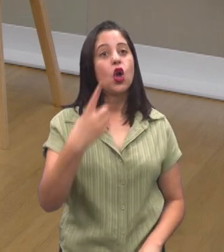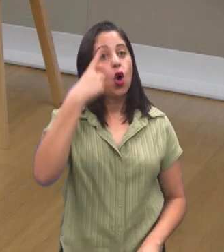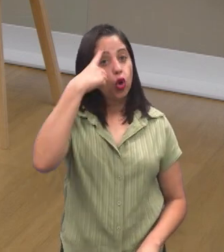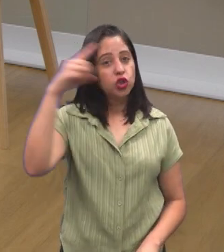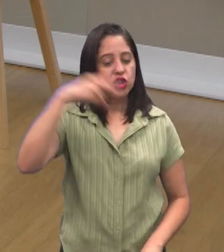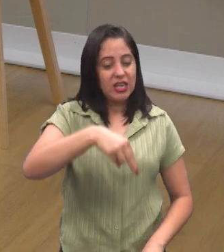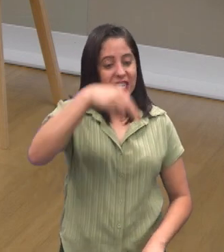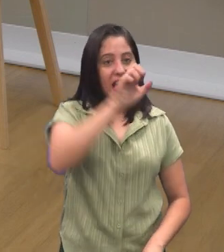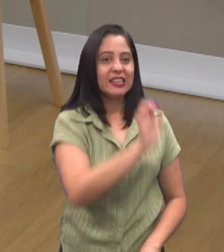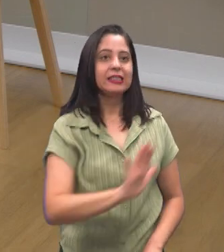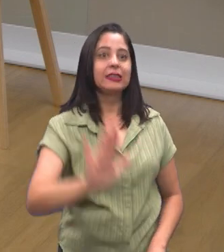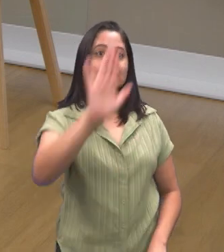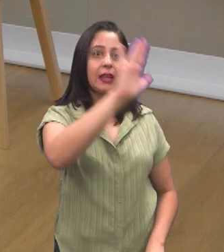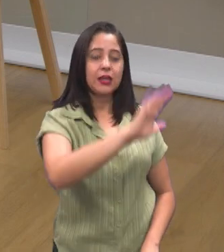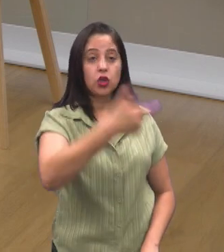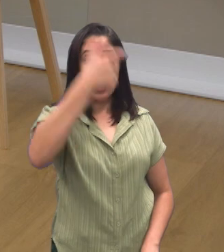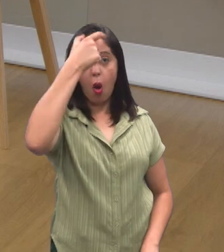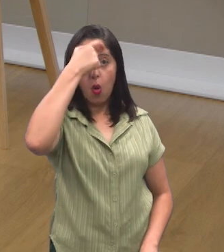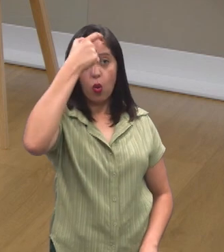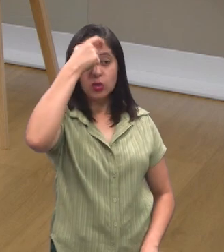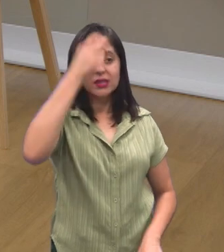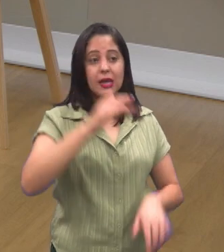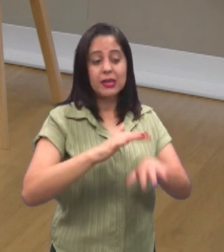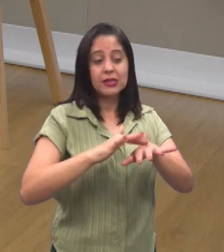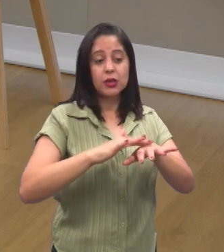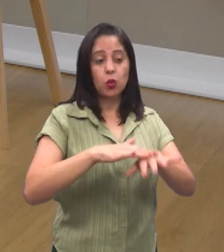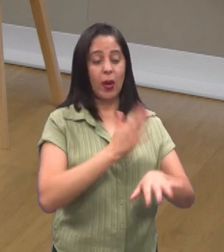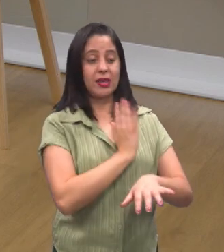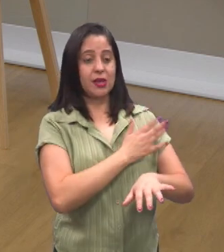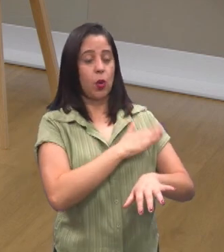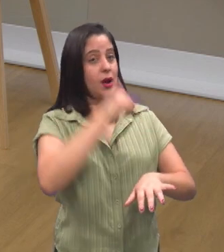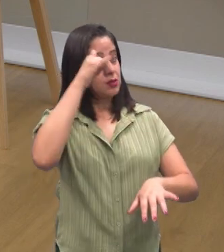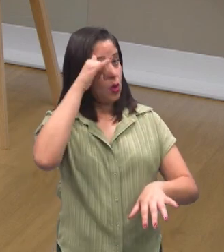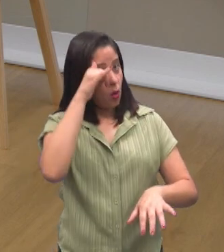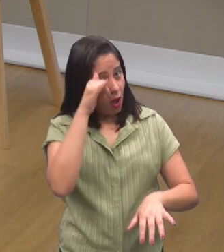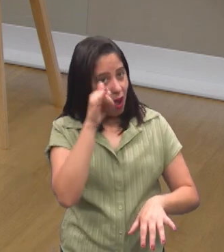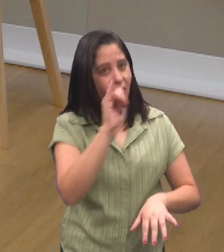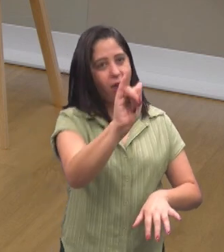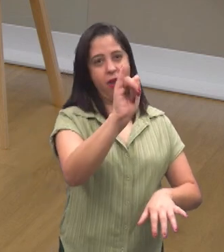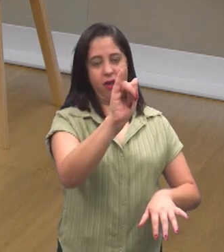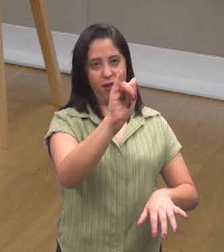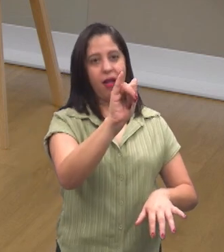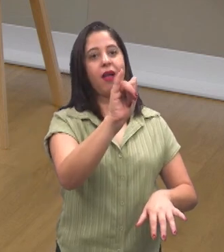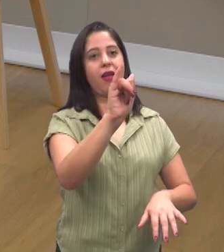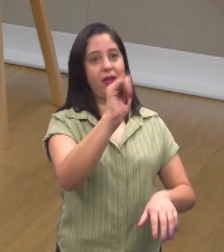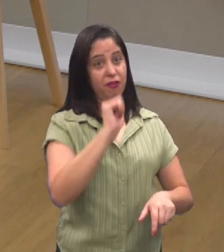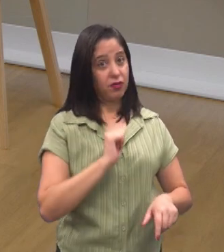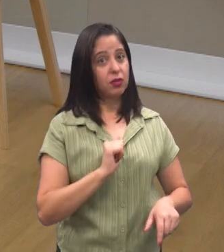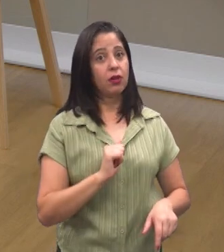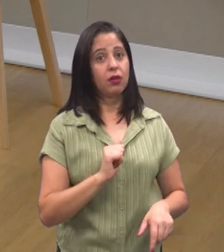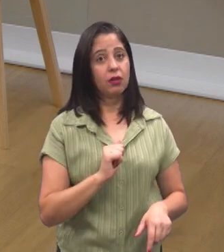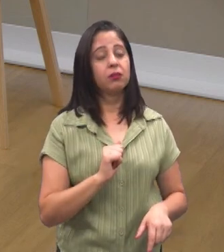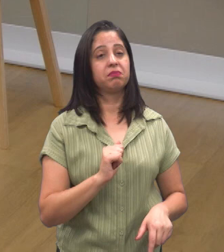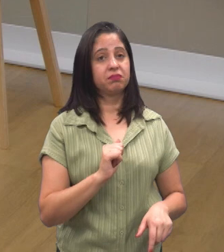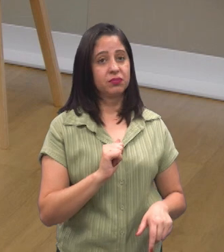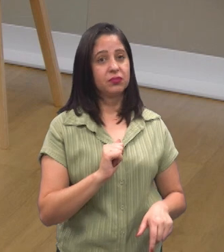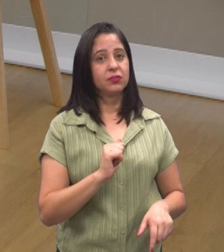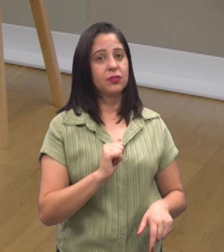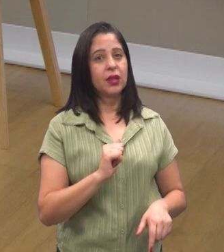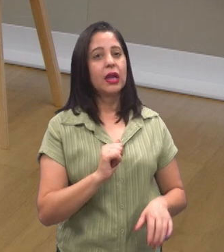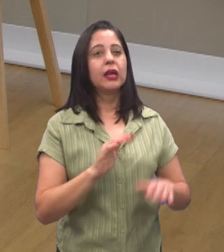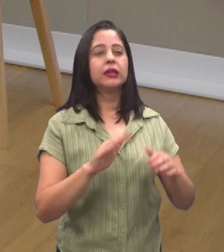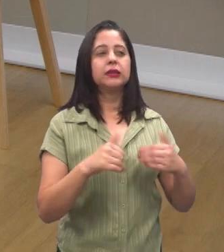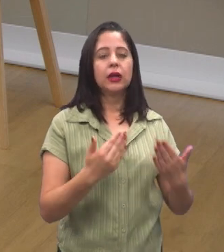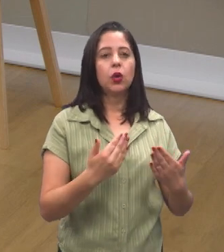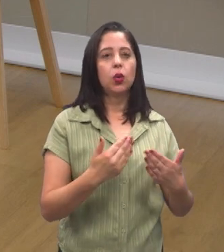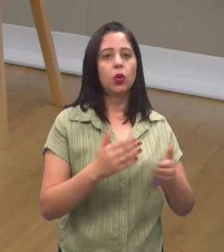Dia Nacional de Conscientização das Doenças Cardiovascular, na verdade, na mulher. Essa data